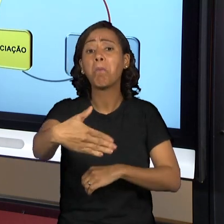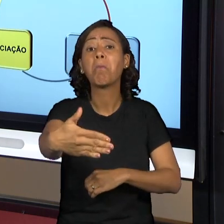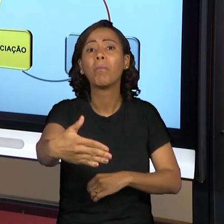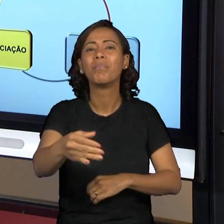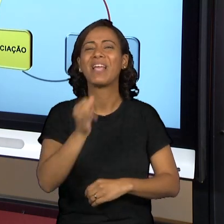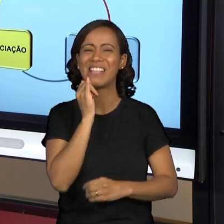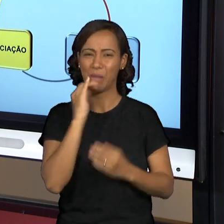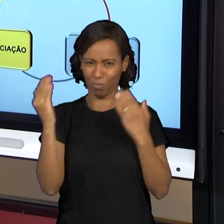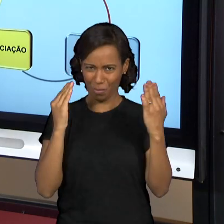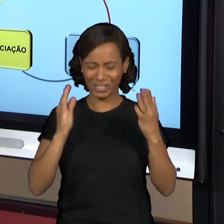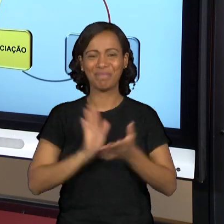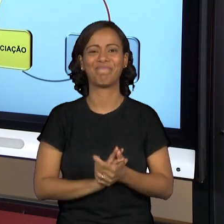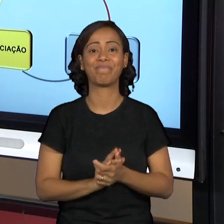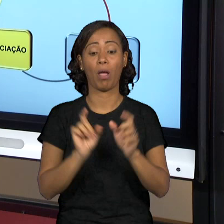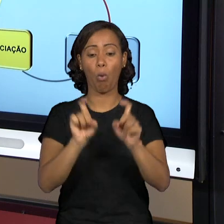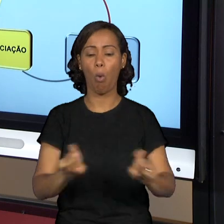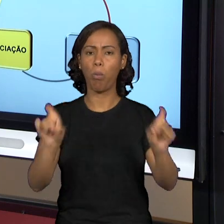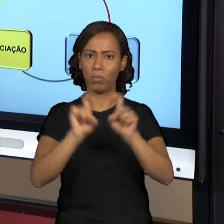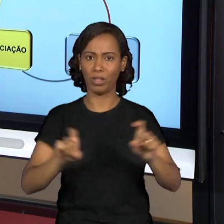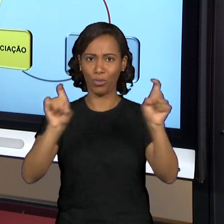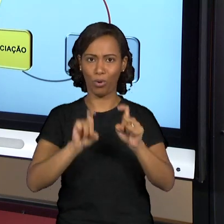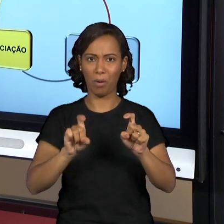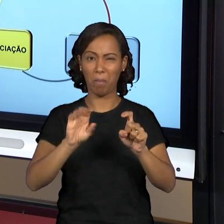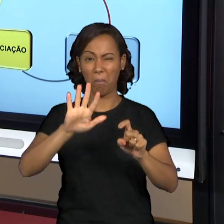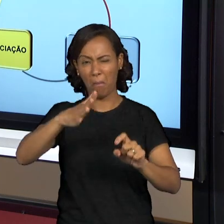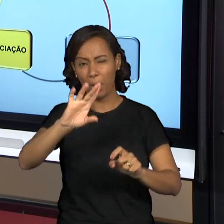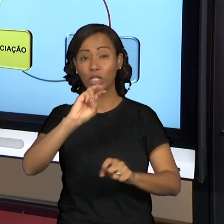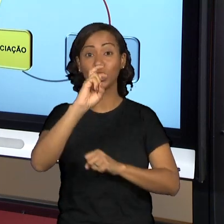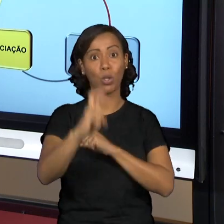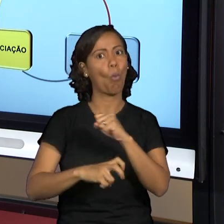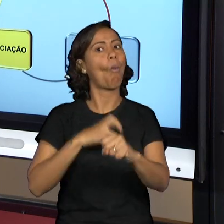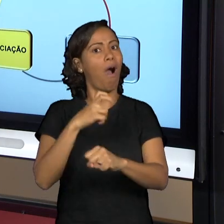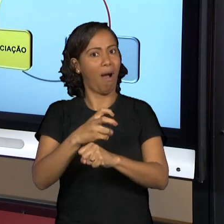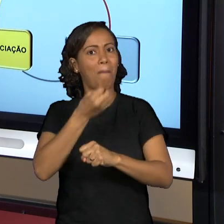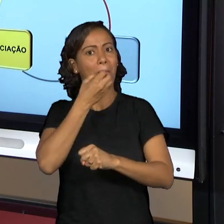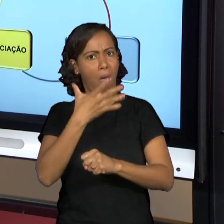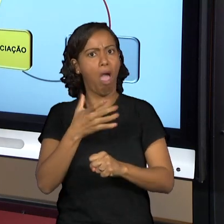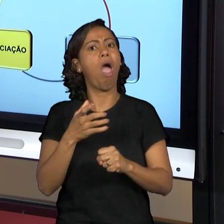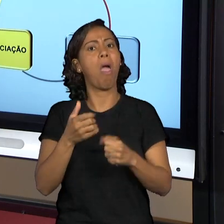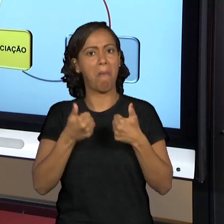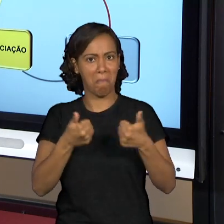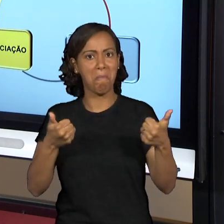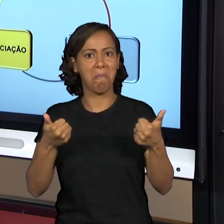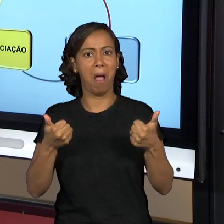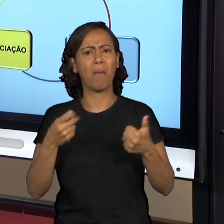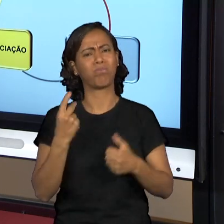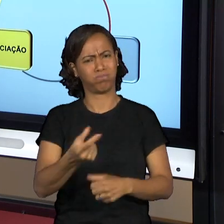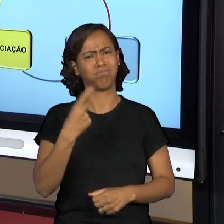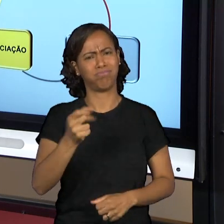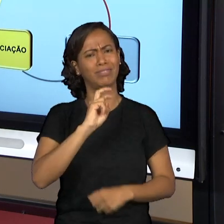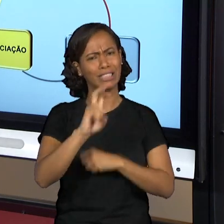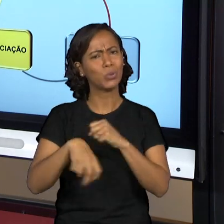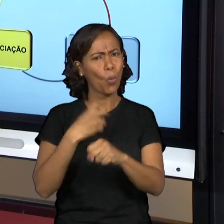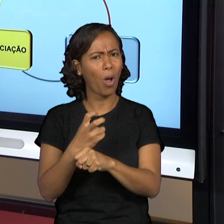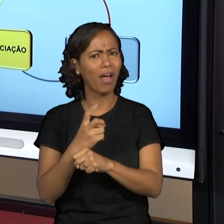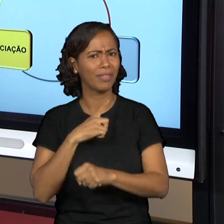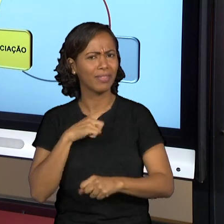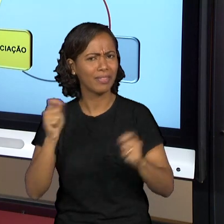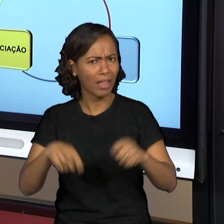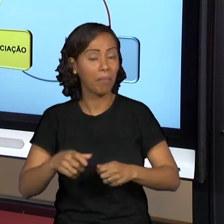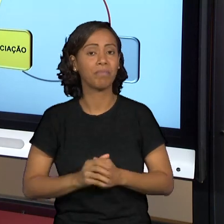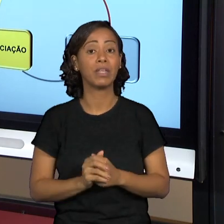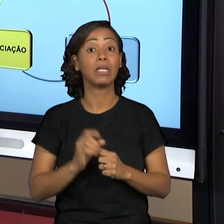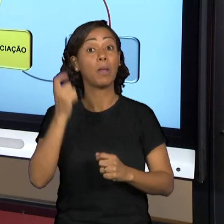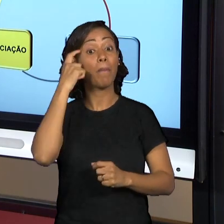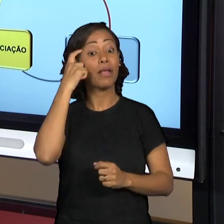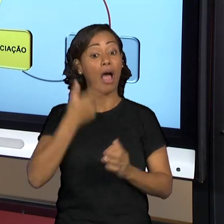Aí o computador ele dura durante 5 anos. A empresa ela precisa pensar dentro dessa estrutura que já que ela vai precisar comprar um